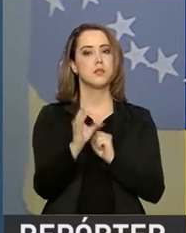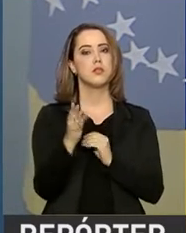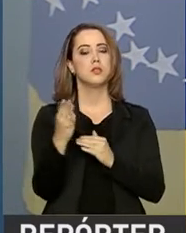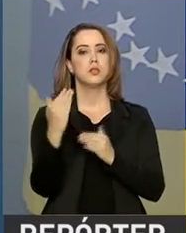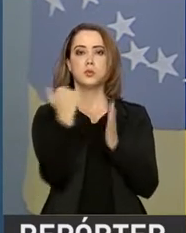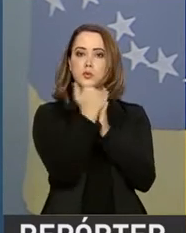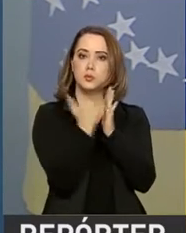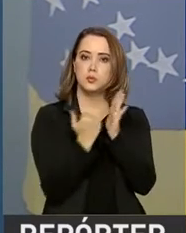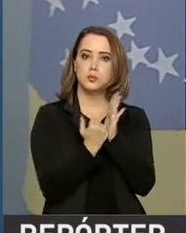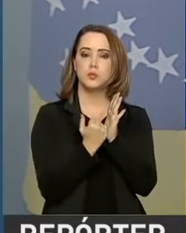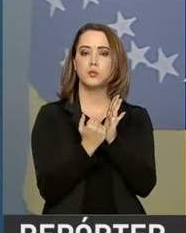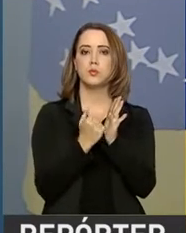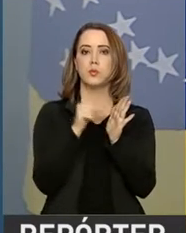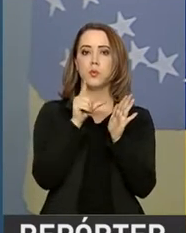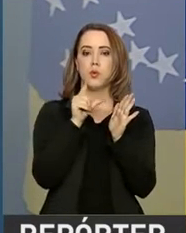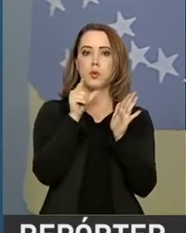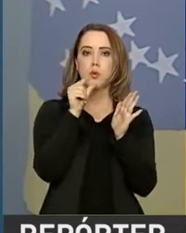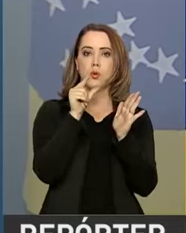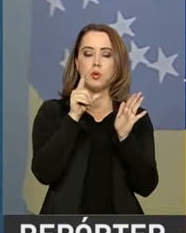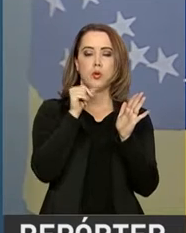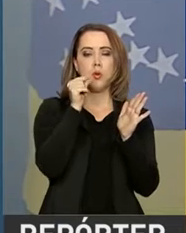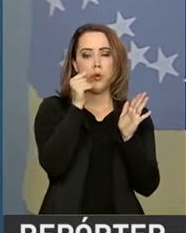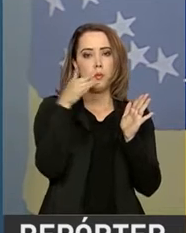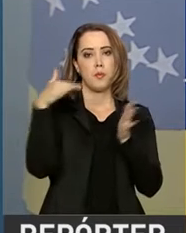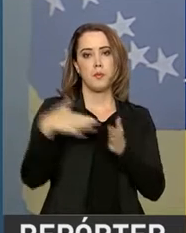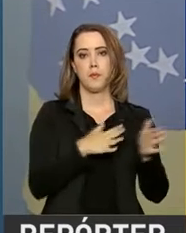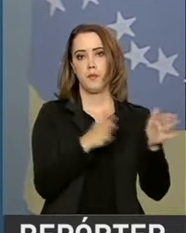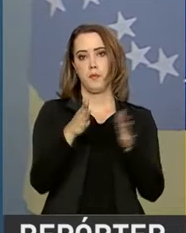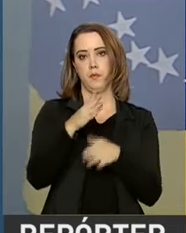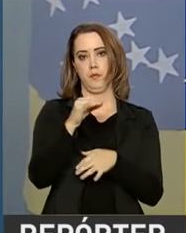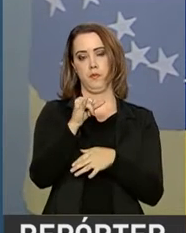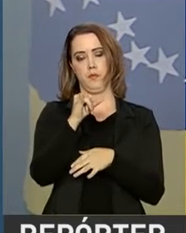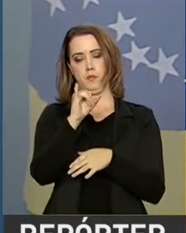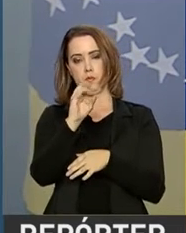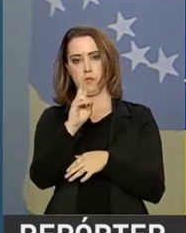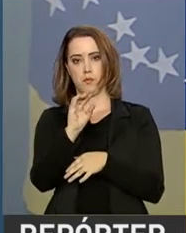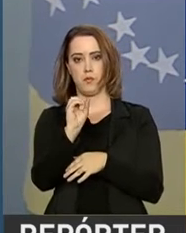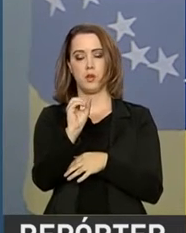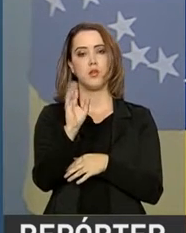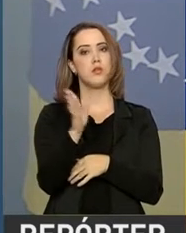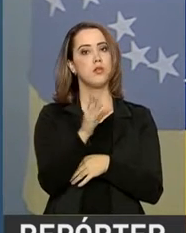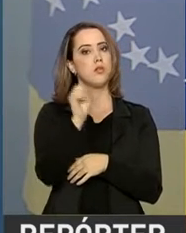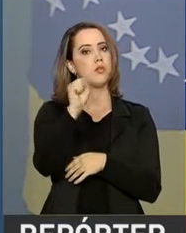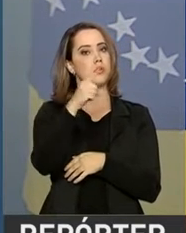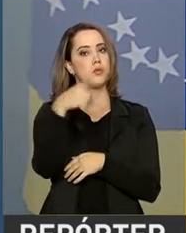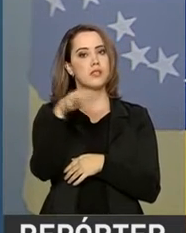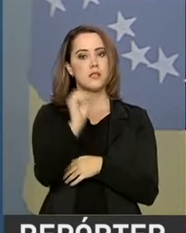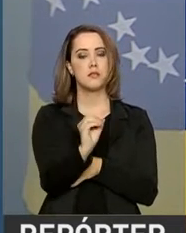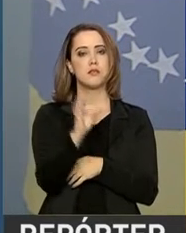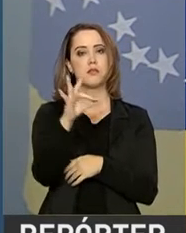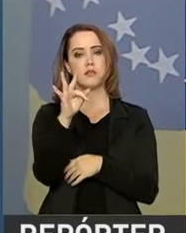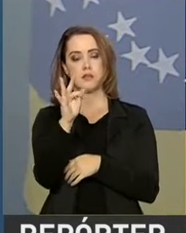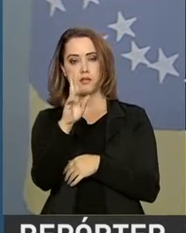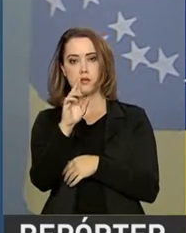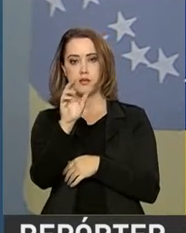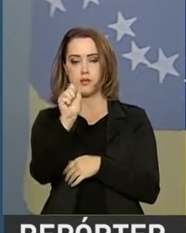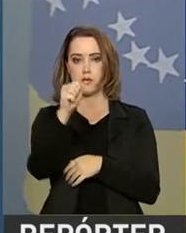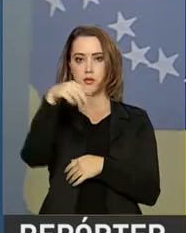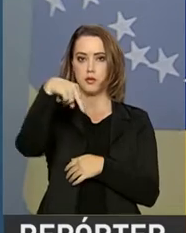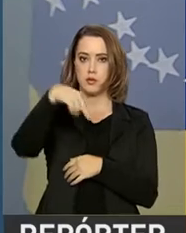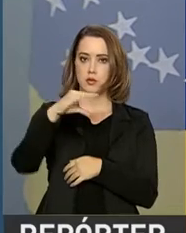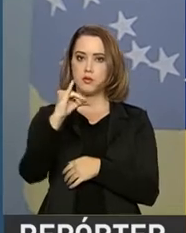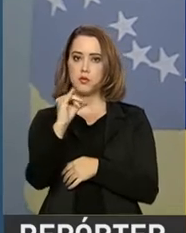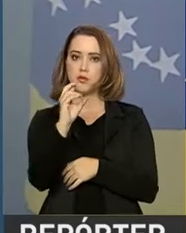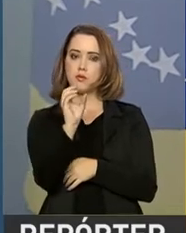projeto da revitalização do rio são francisco o presidente é ouvindo o time